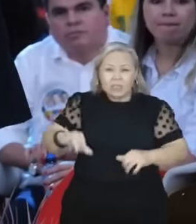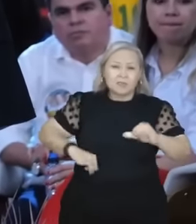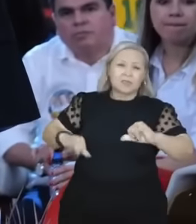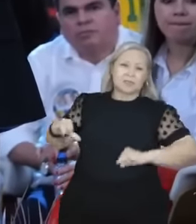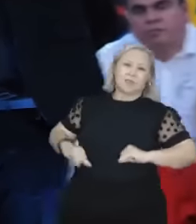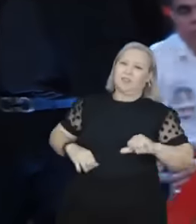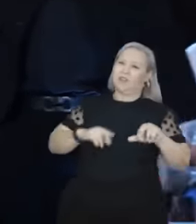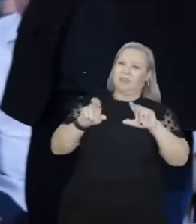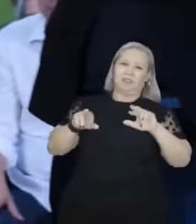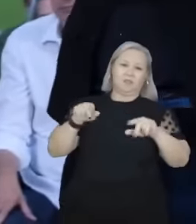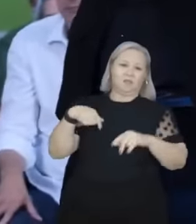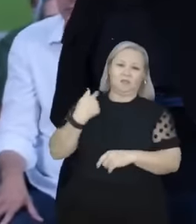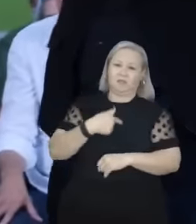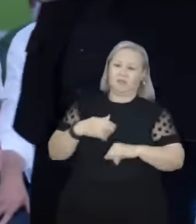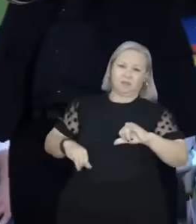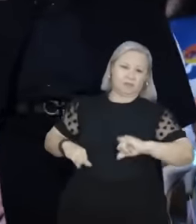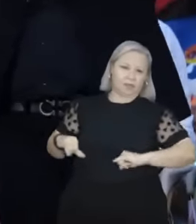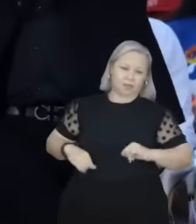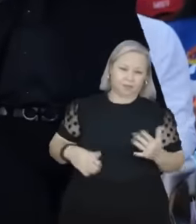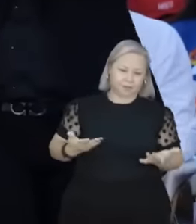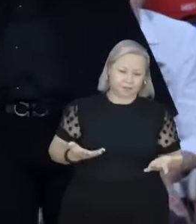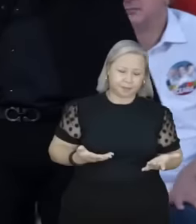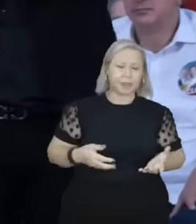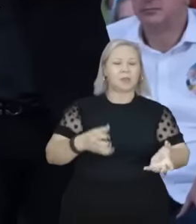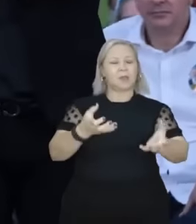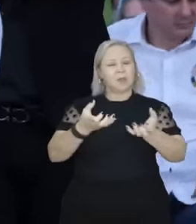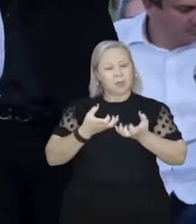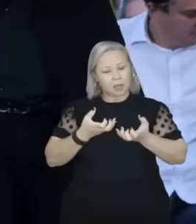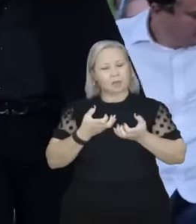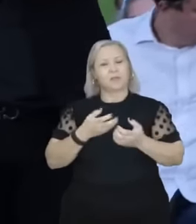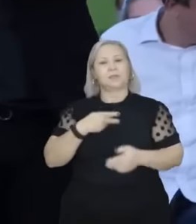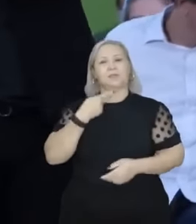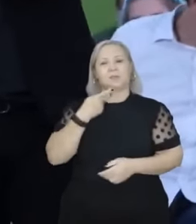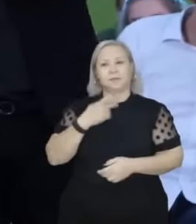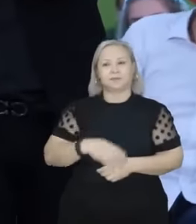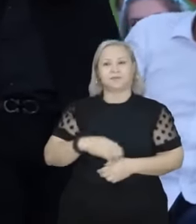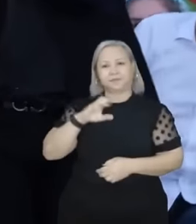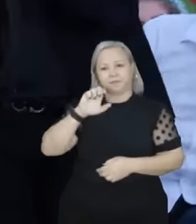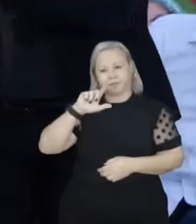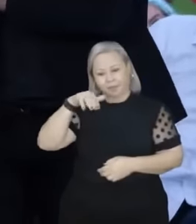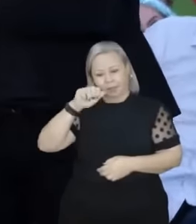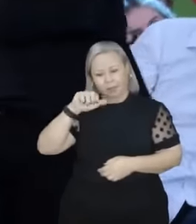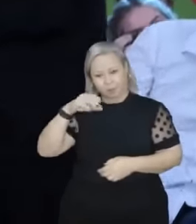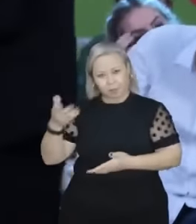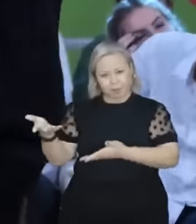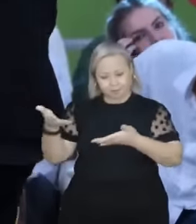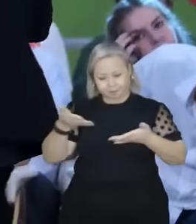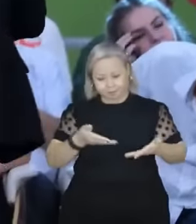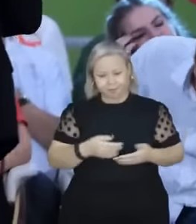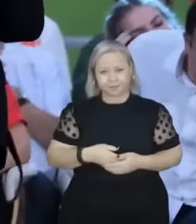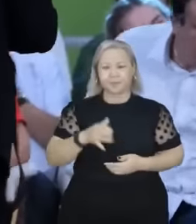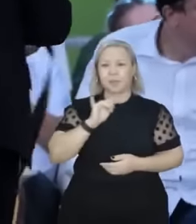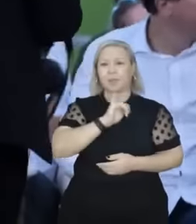Então, eu queria que você viesse aqui, ô mano, para te dizer uma coisa.